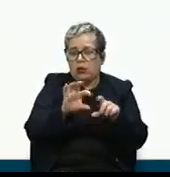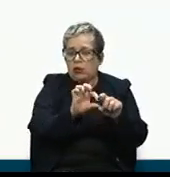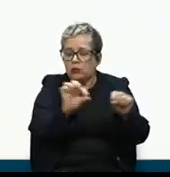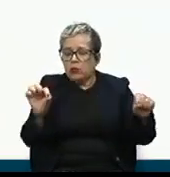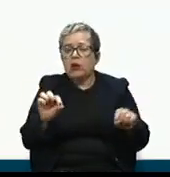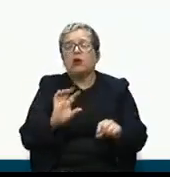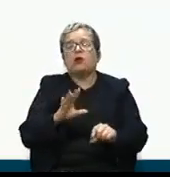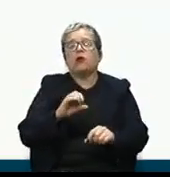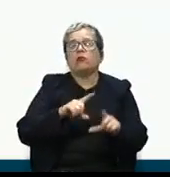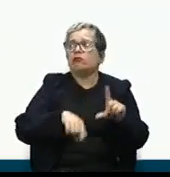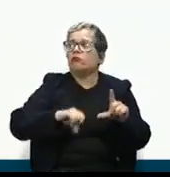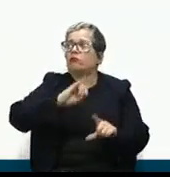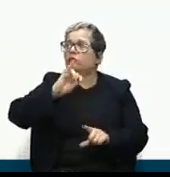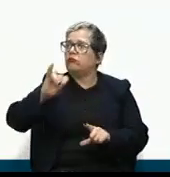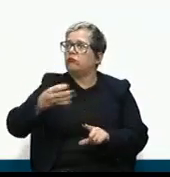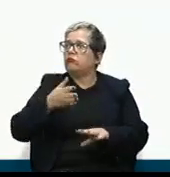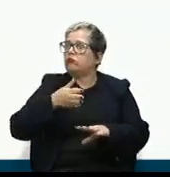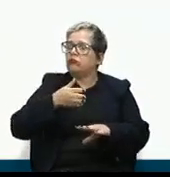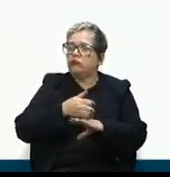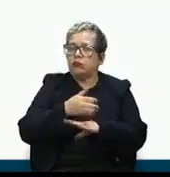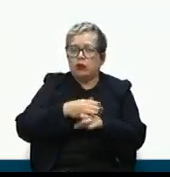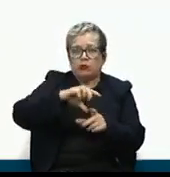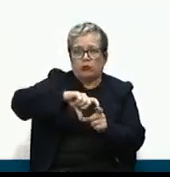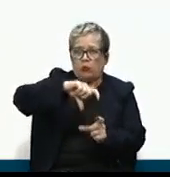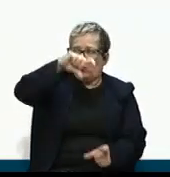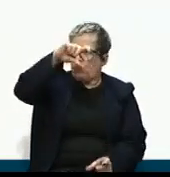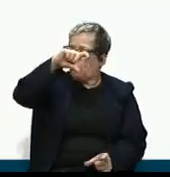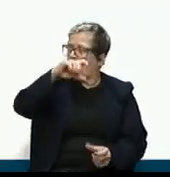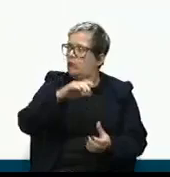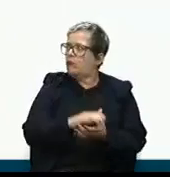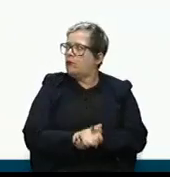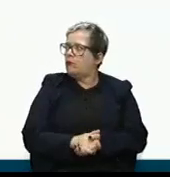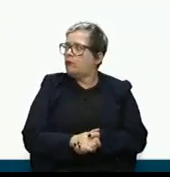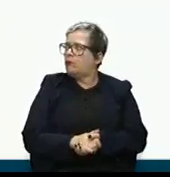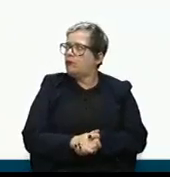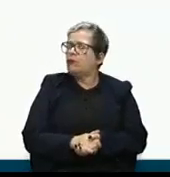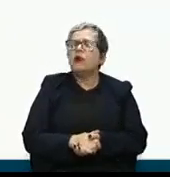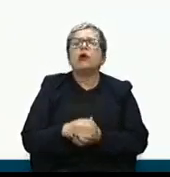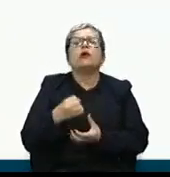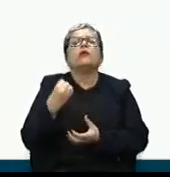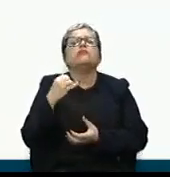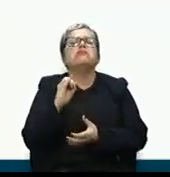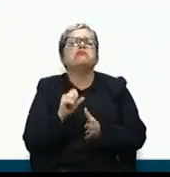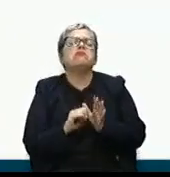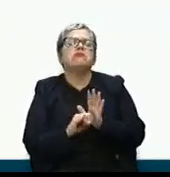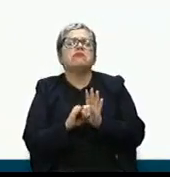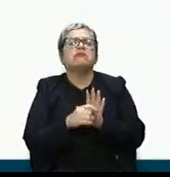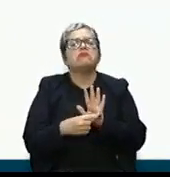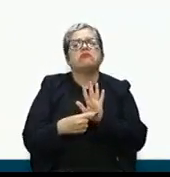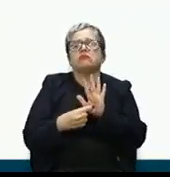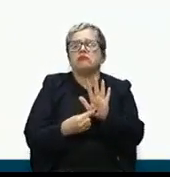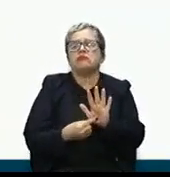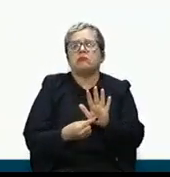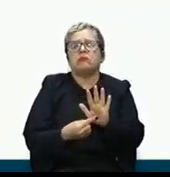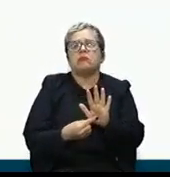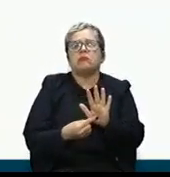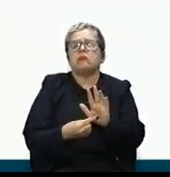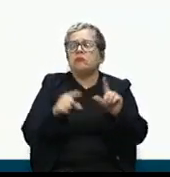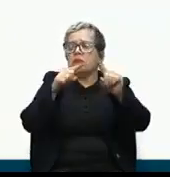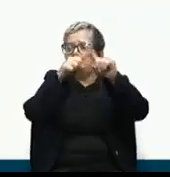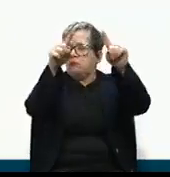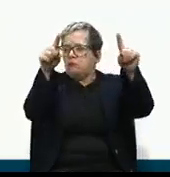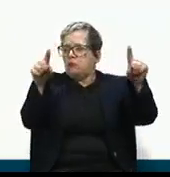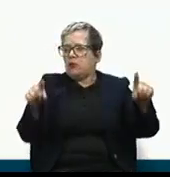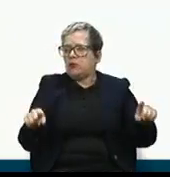e J a entrada das colunas. Bem, e se nós vamos representar aquela matriz que